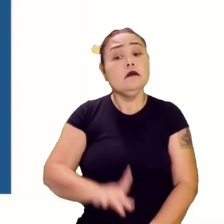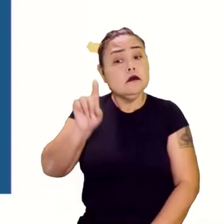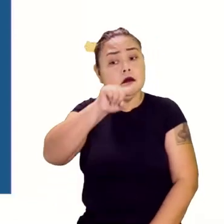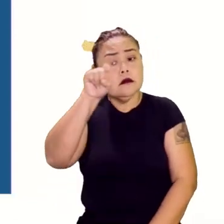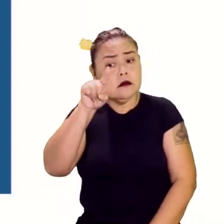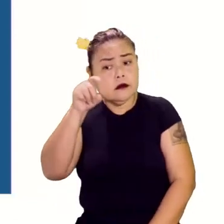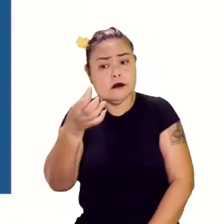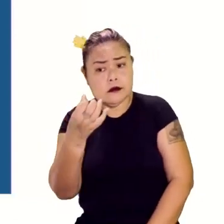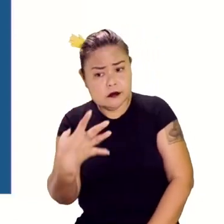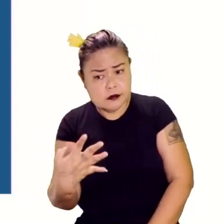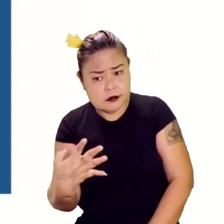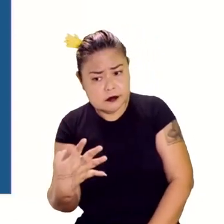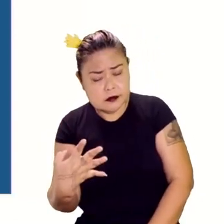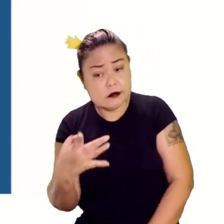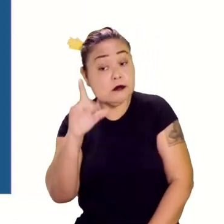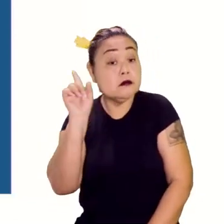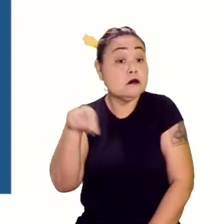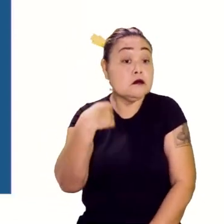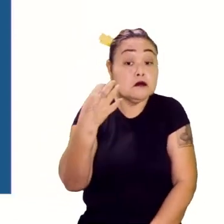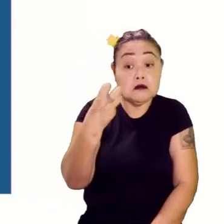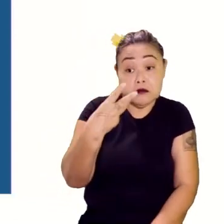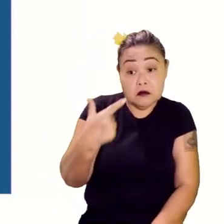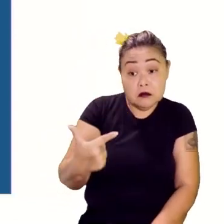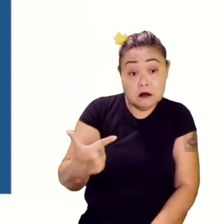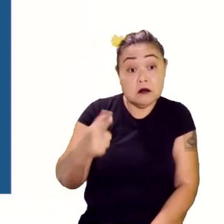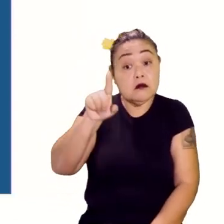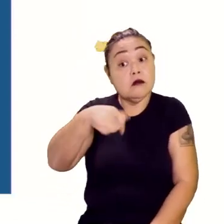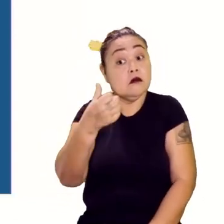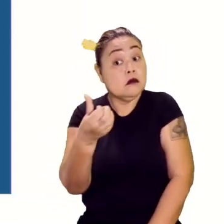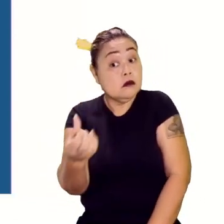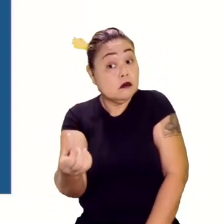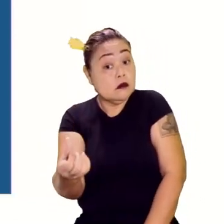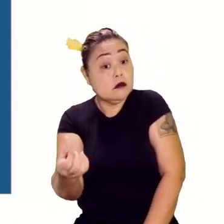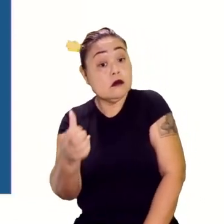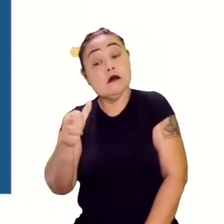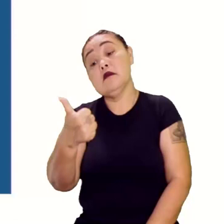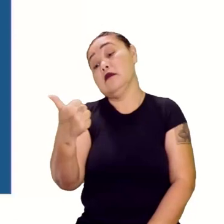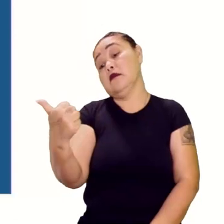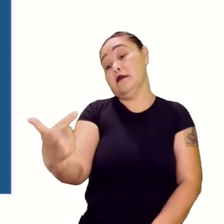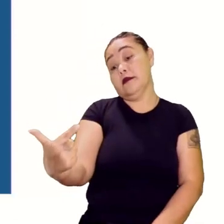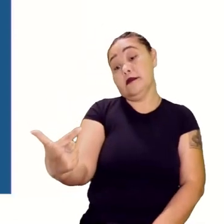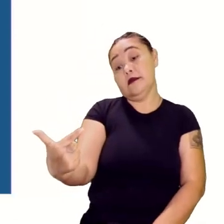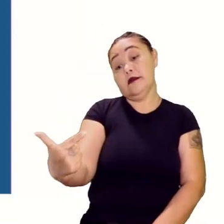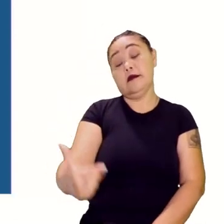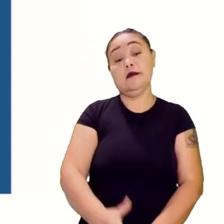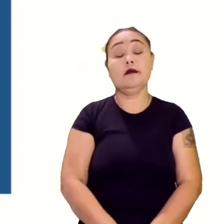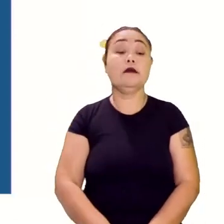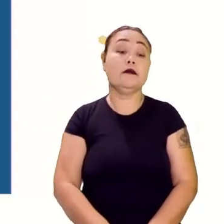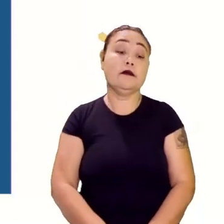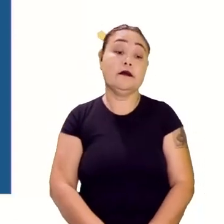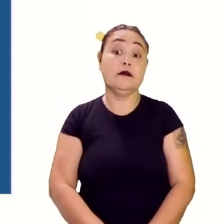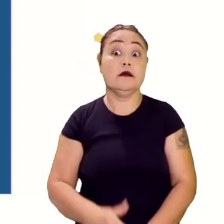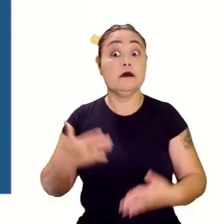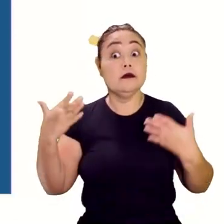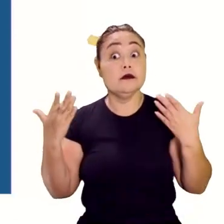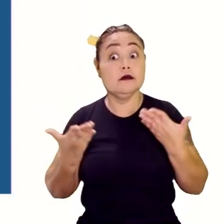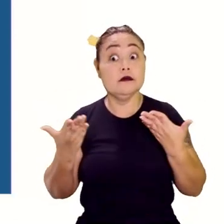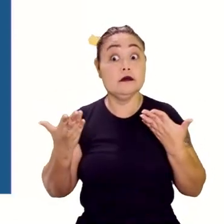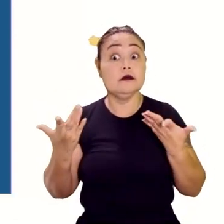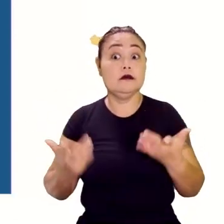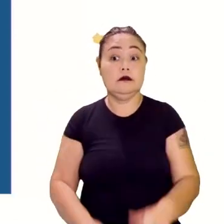Será que é 64? Será que é 32? Será que é 16? Ou será que é 12? 12. E